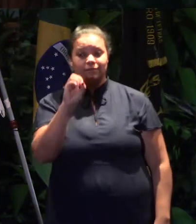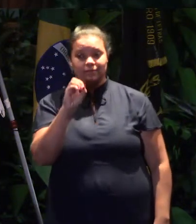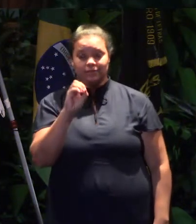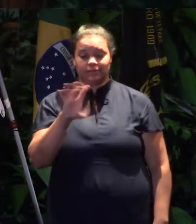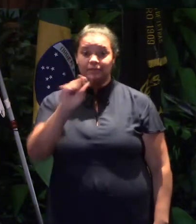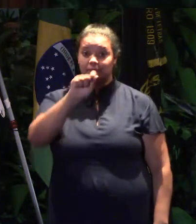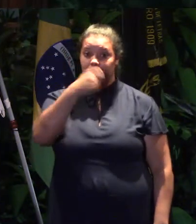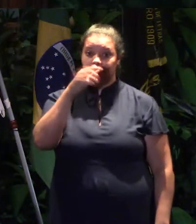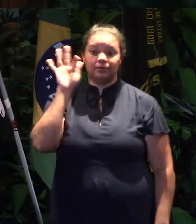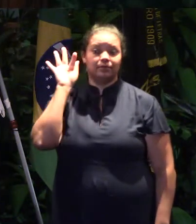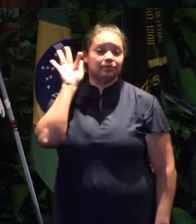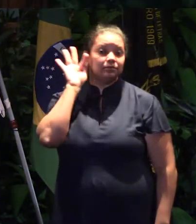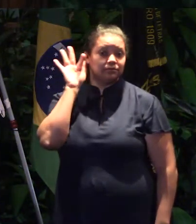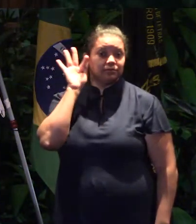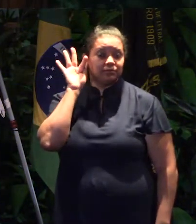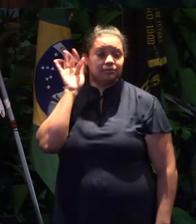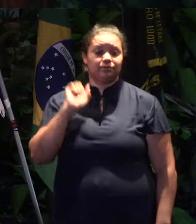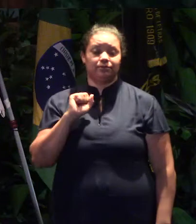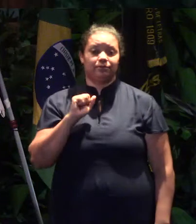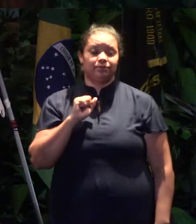Vou apresentar o Flávio.